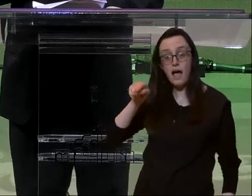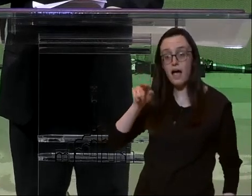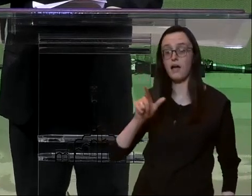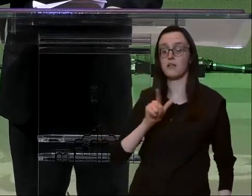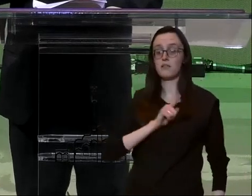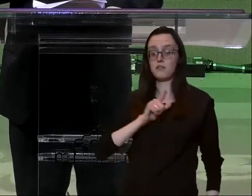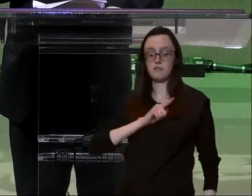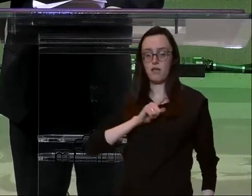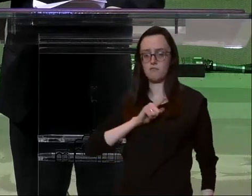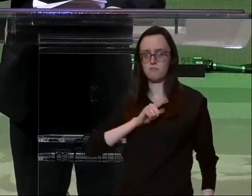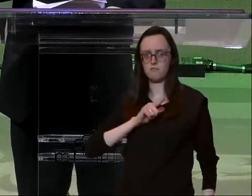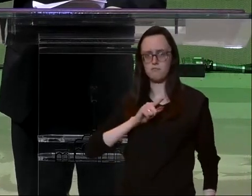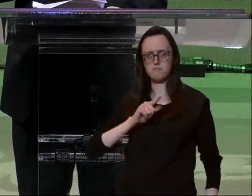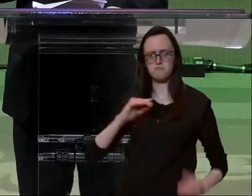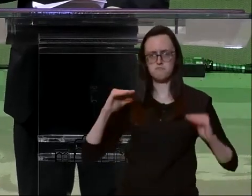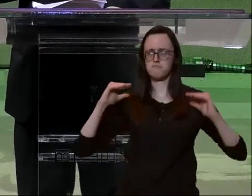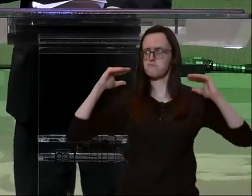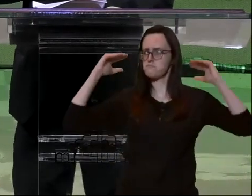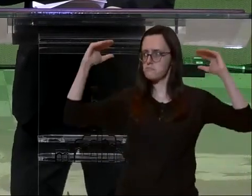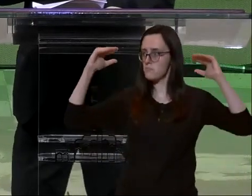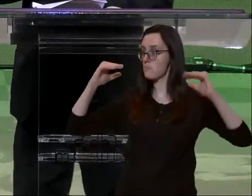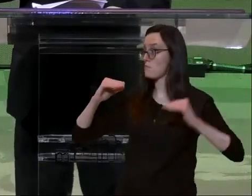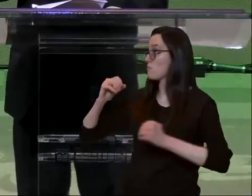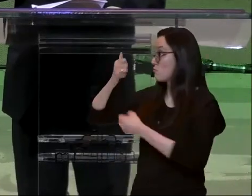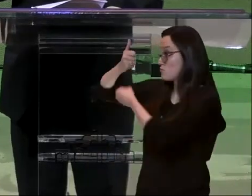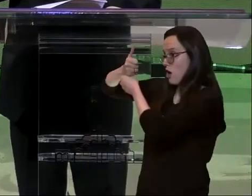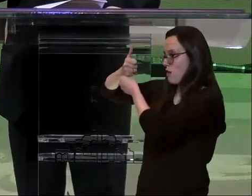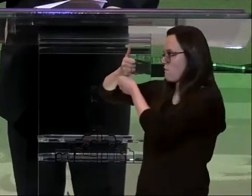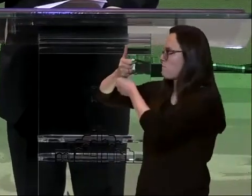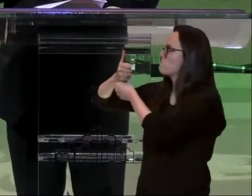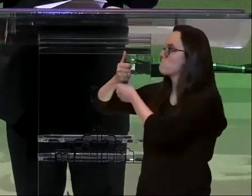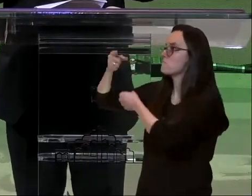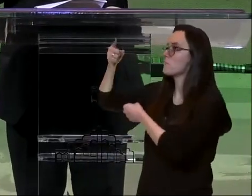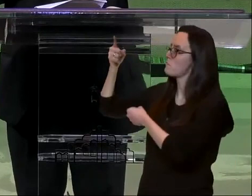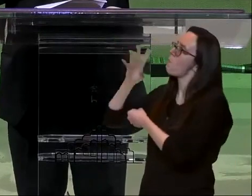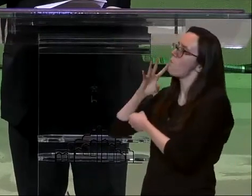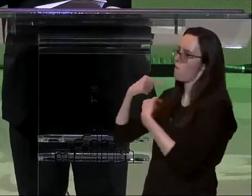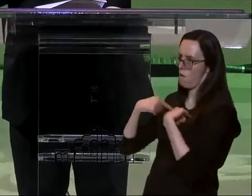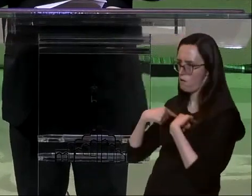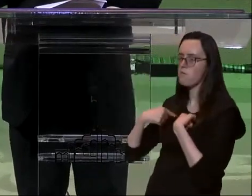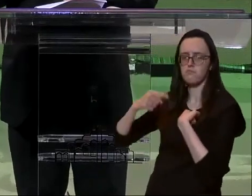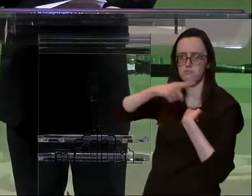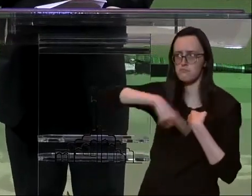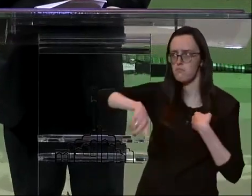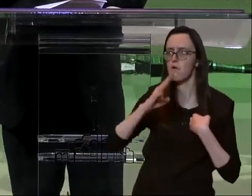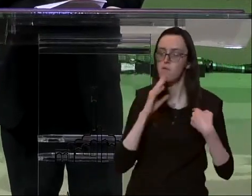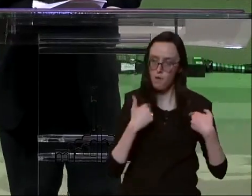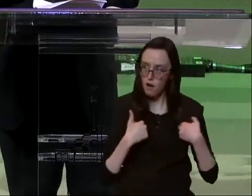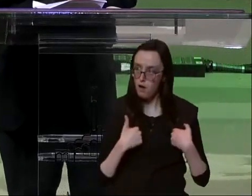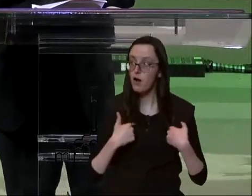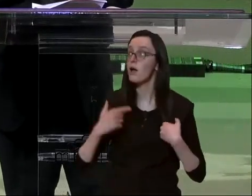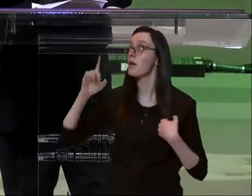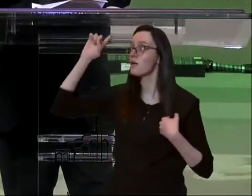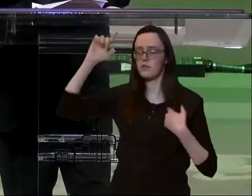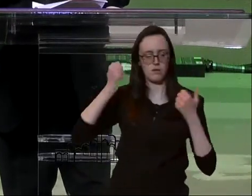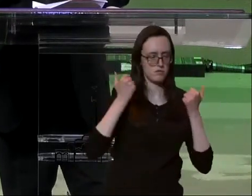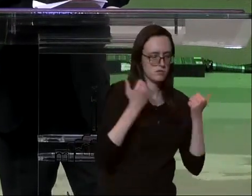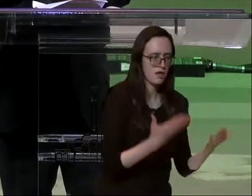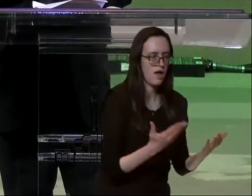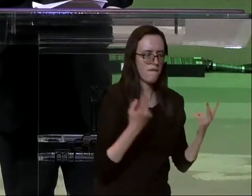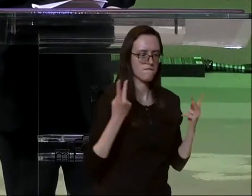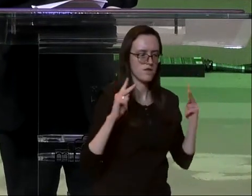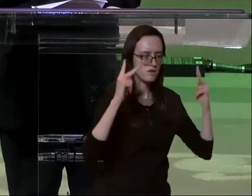seu senhor e de muito conceito, porque por ele o Senhor dera vitória